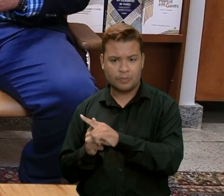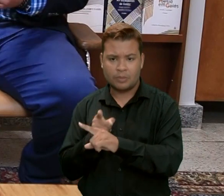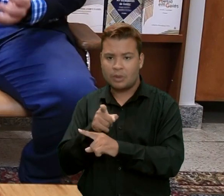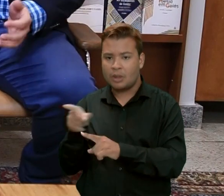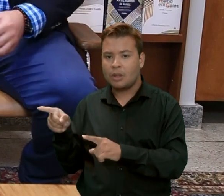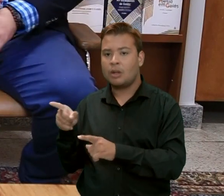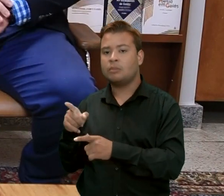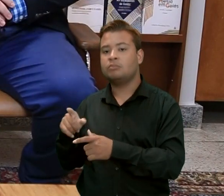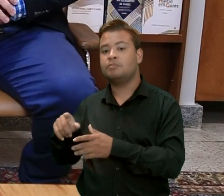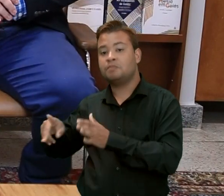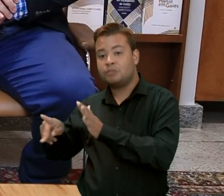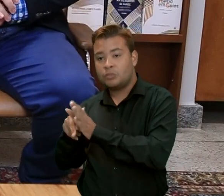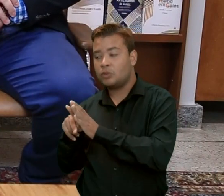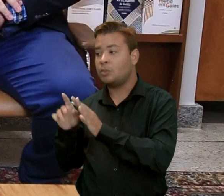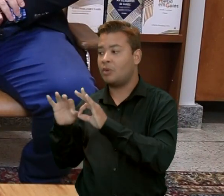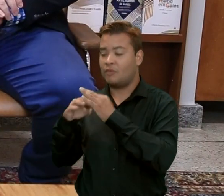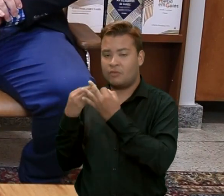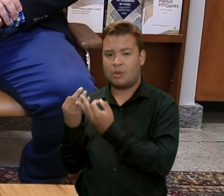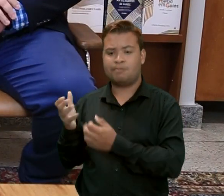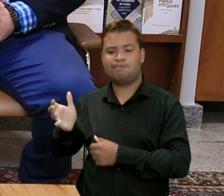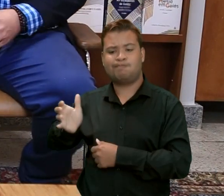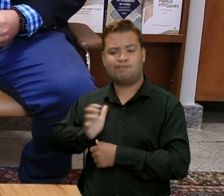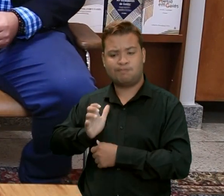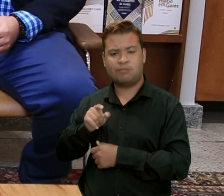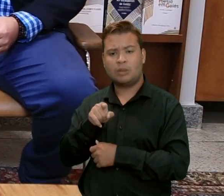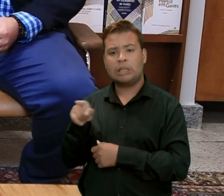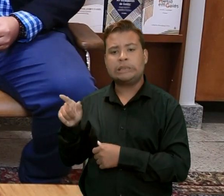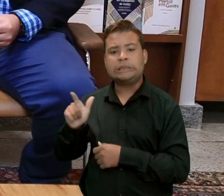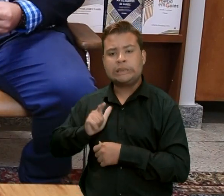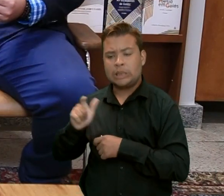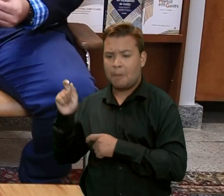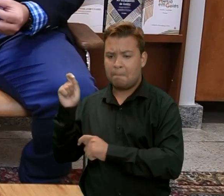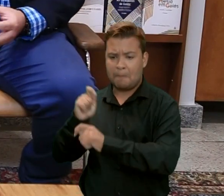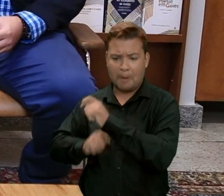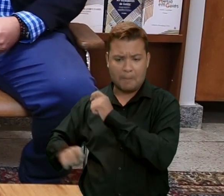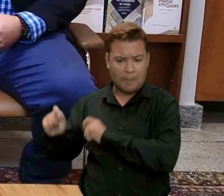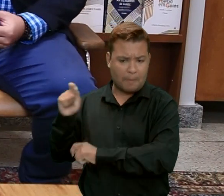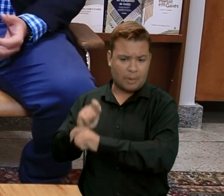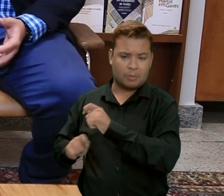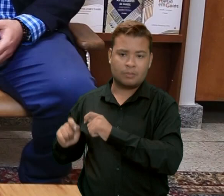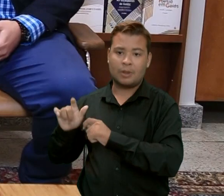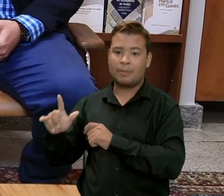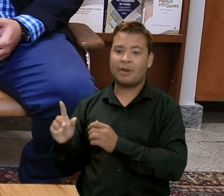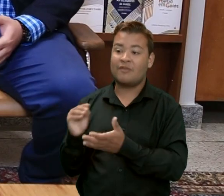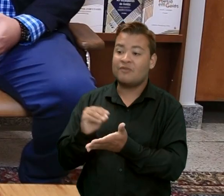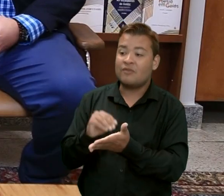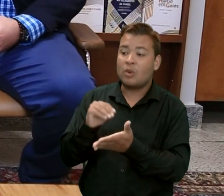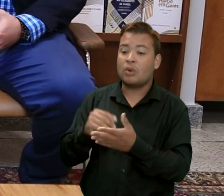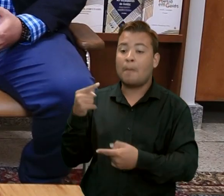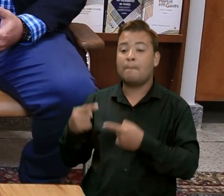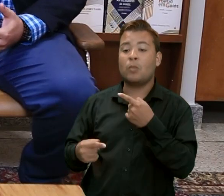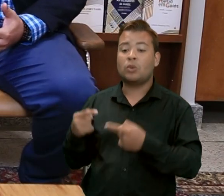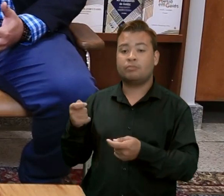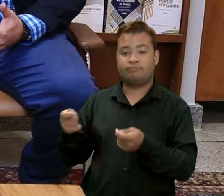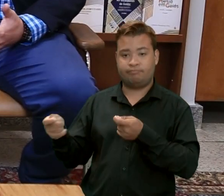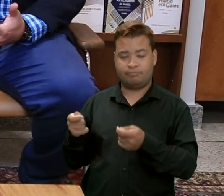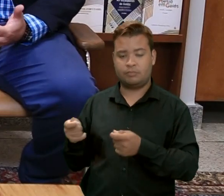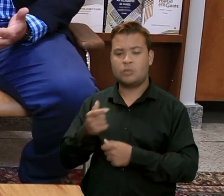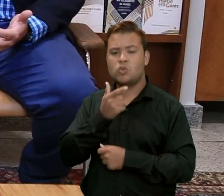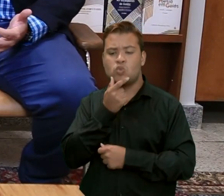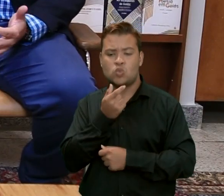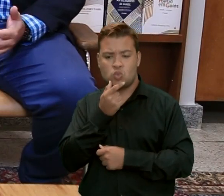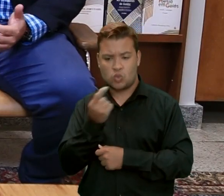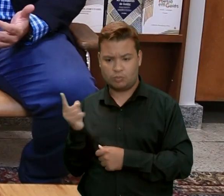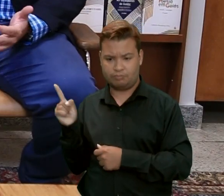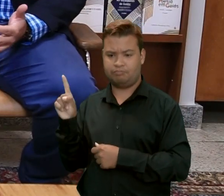famílias extremamente ricas, que possuíam uma espécie de um poder econômico, mas careciam muitas vezes de um poder político. Simão Bolívar, quando a gente